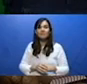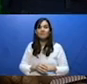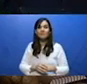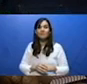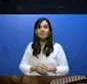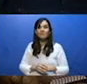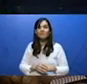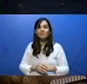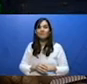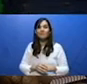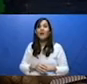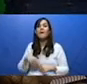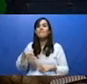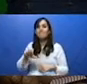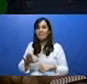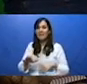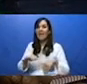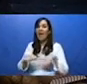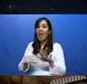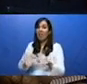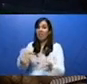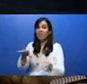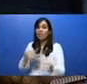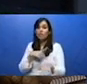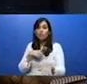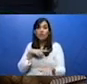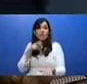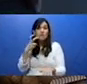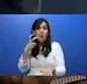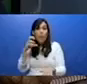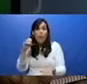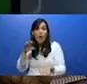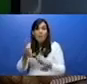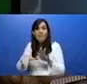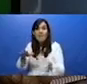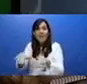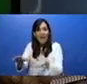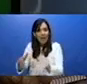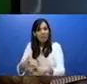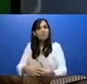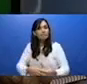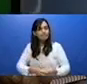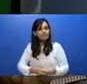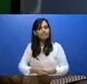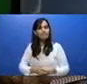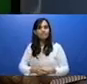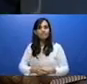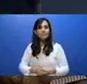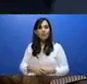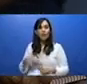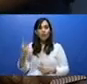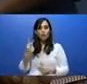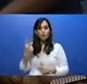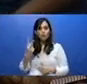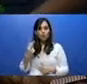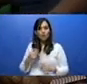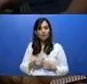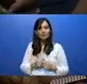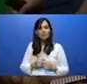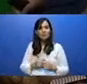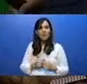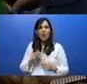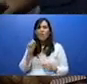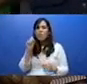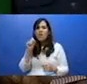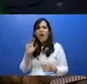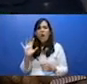Tinham muitas pegadas, né? Lá fala que existiam mais de 50 tipos. 2. O processo que ocorre